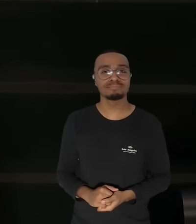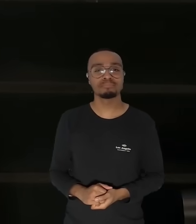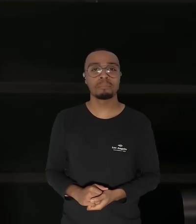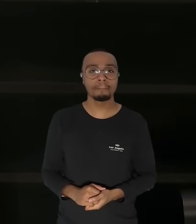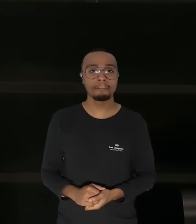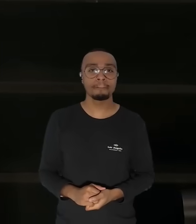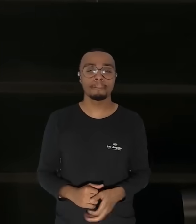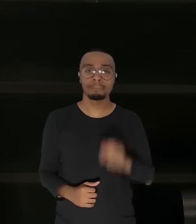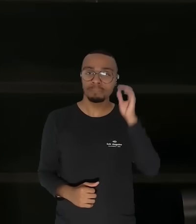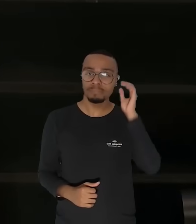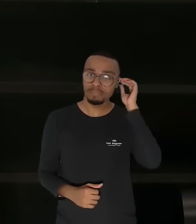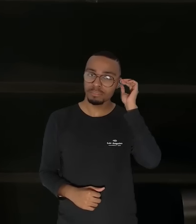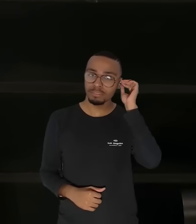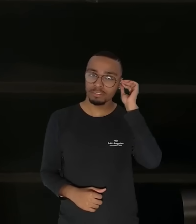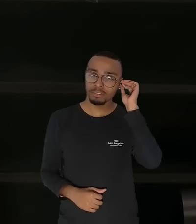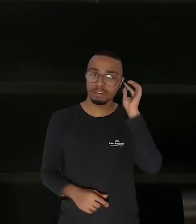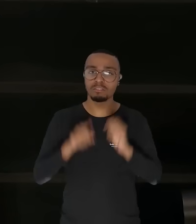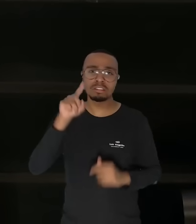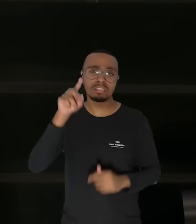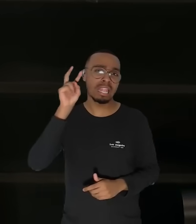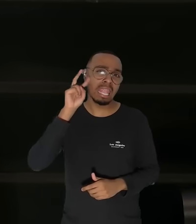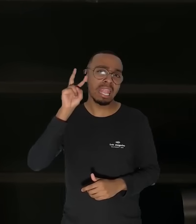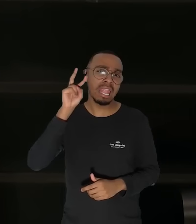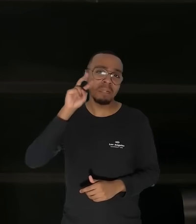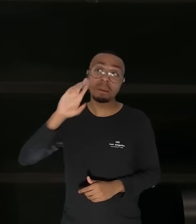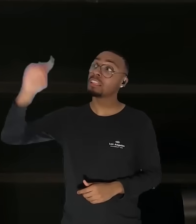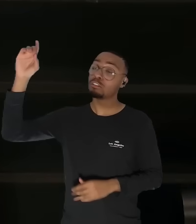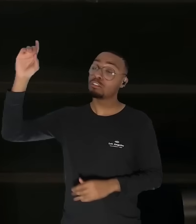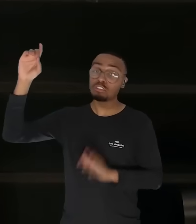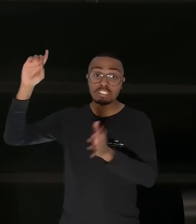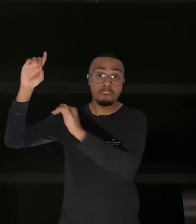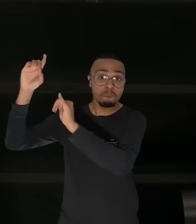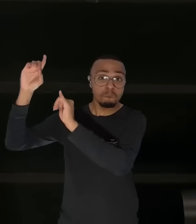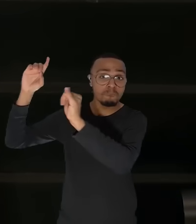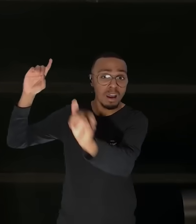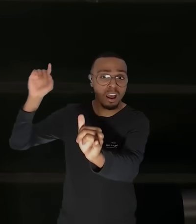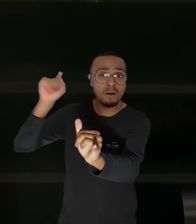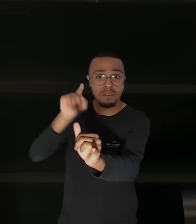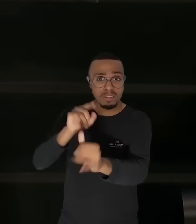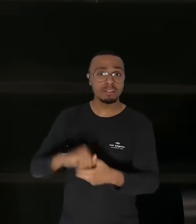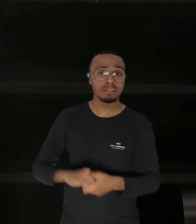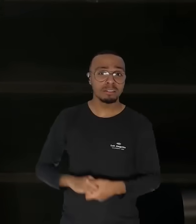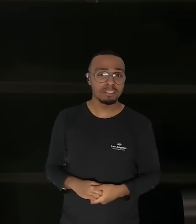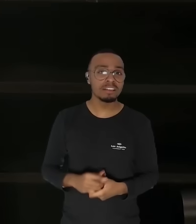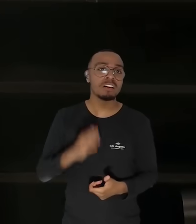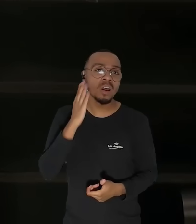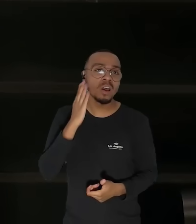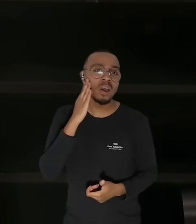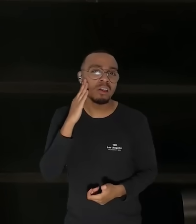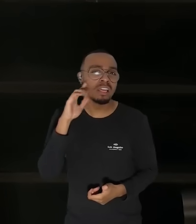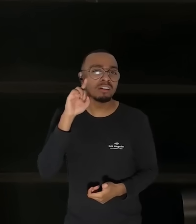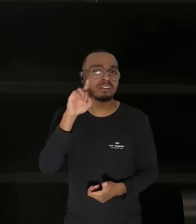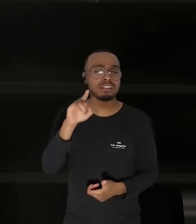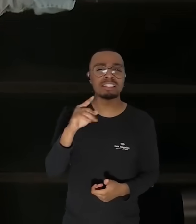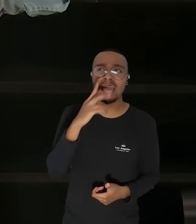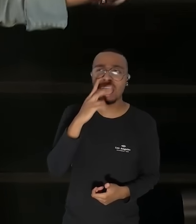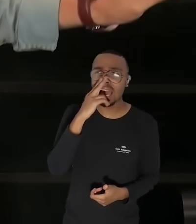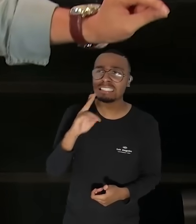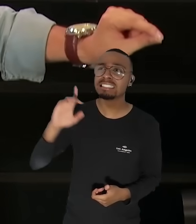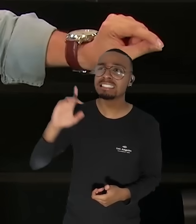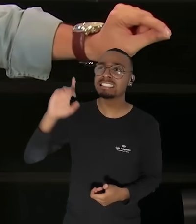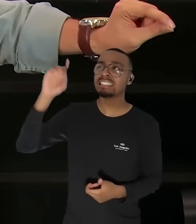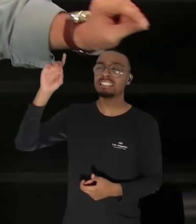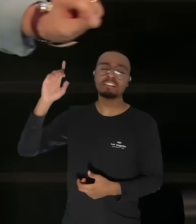Você precisa lembrar do que eu te disse. Eu sei que você acha que Deus faz o melhor trabalho dele